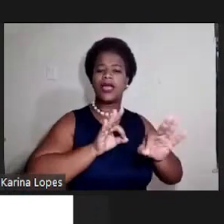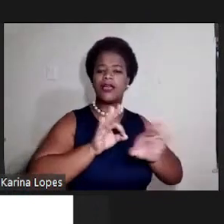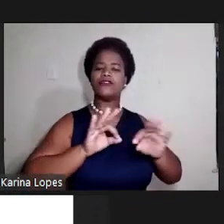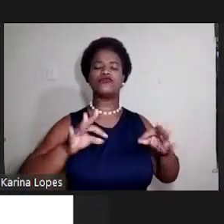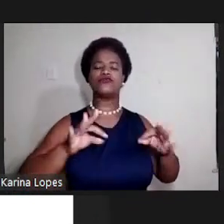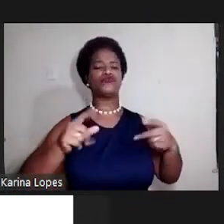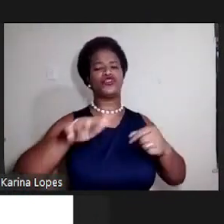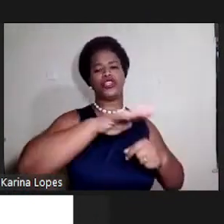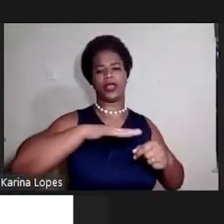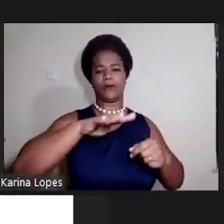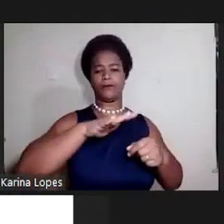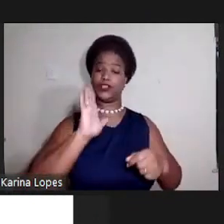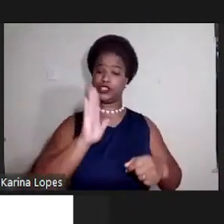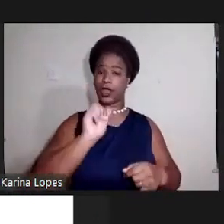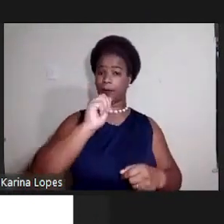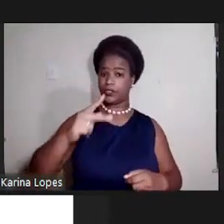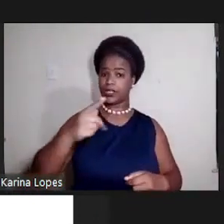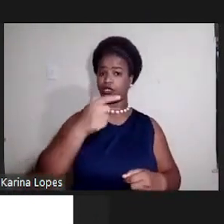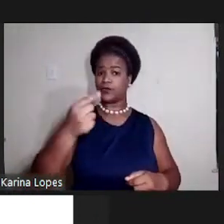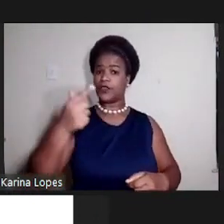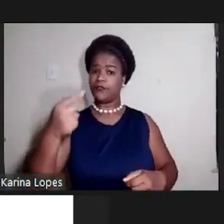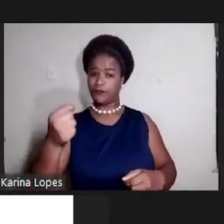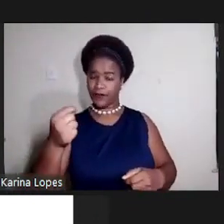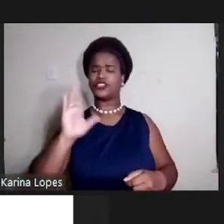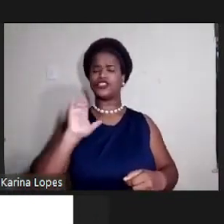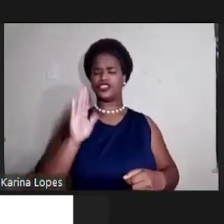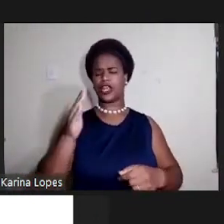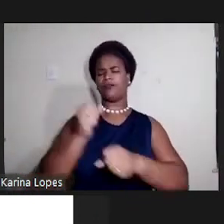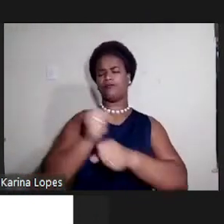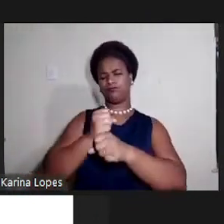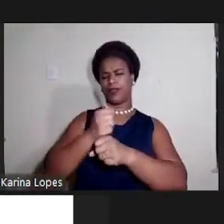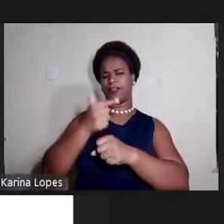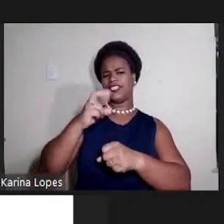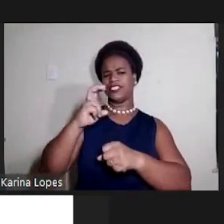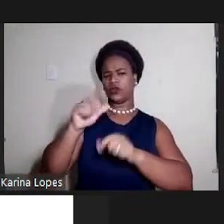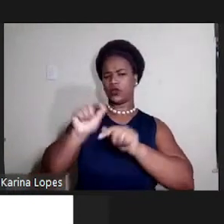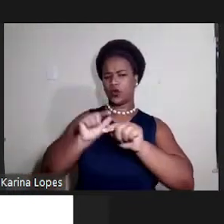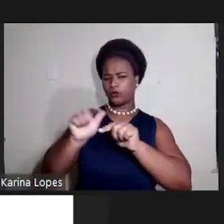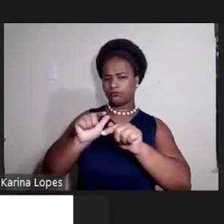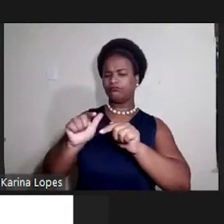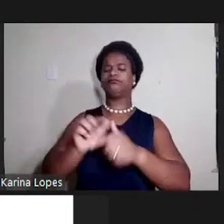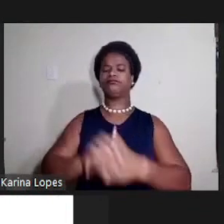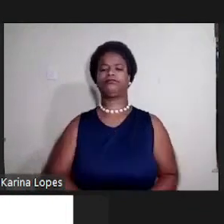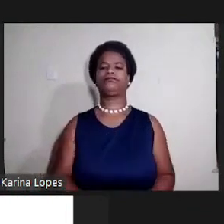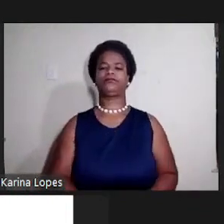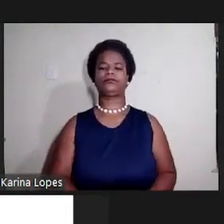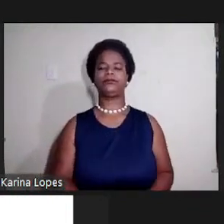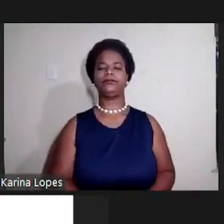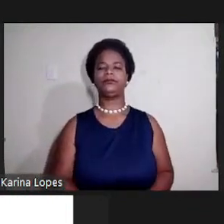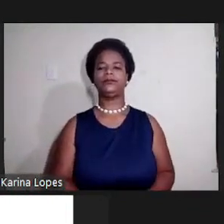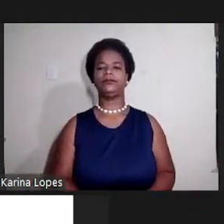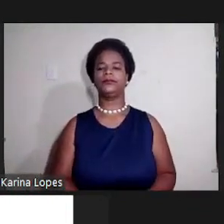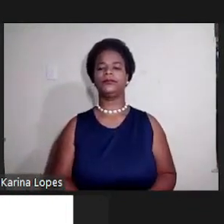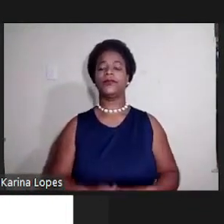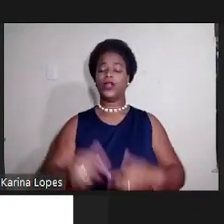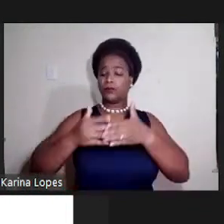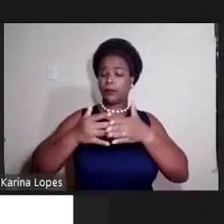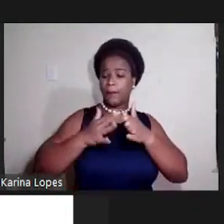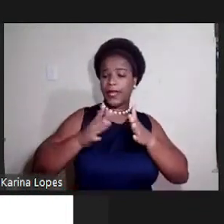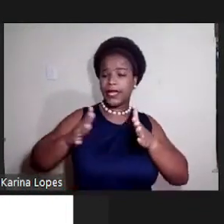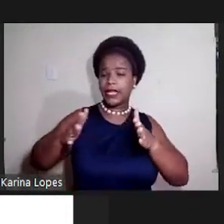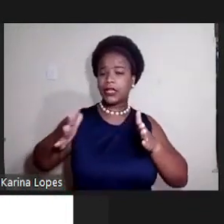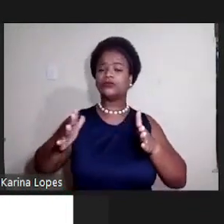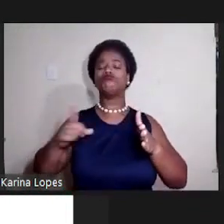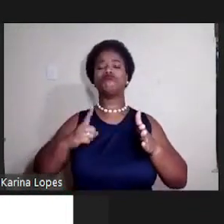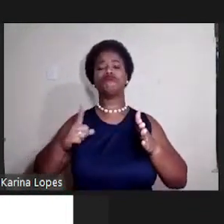2020, depois de cerca de 25 anos de serviços prestados. Nesse longo período em que integrou